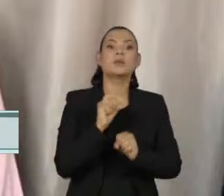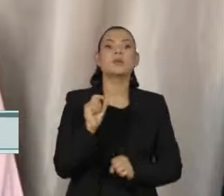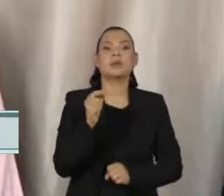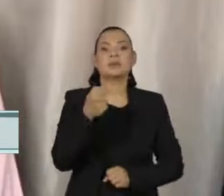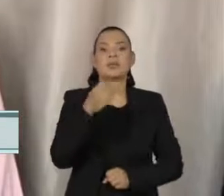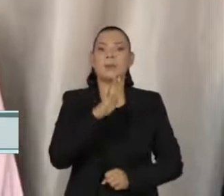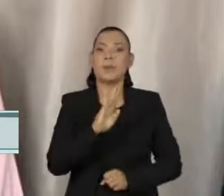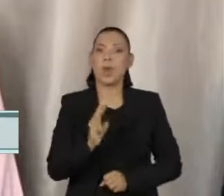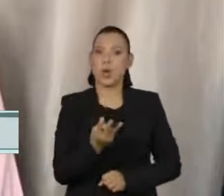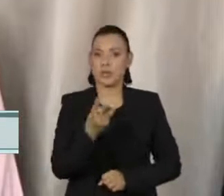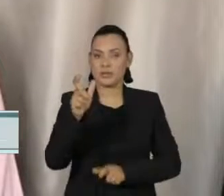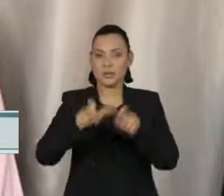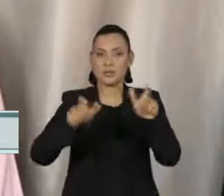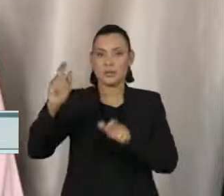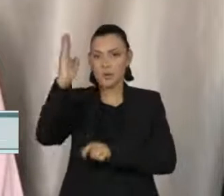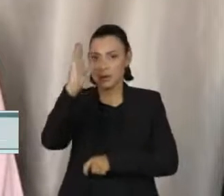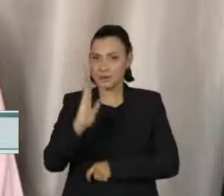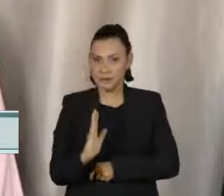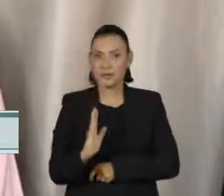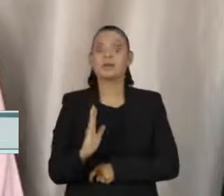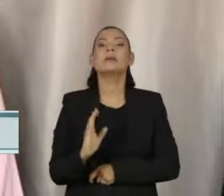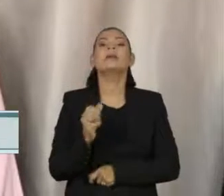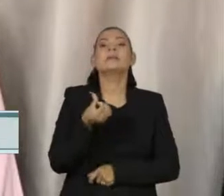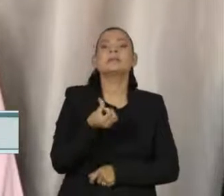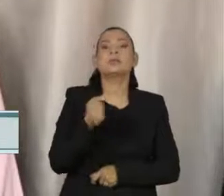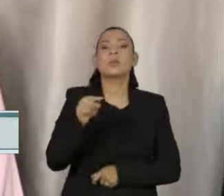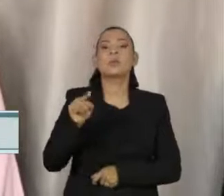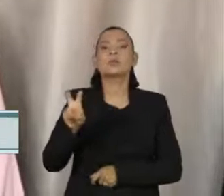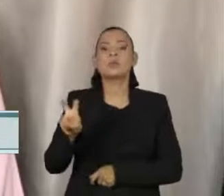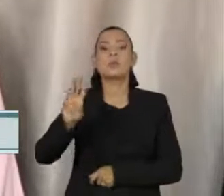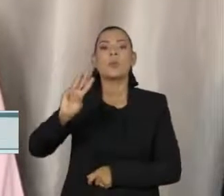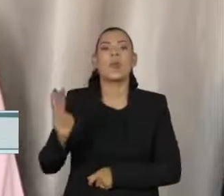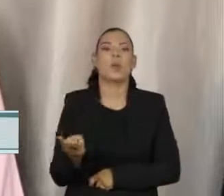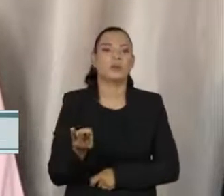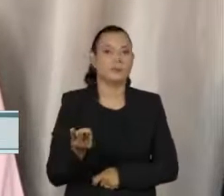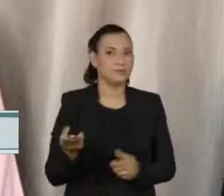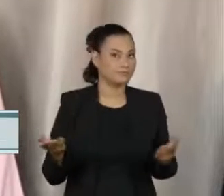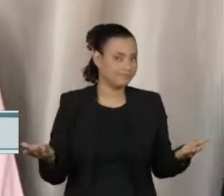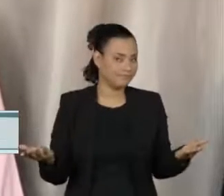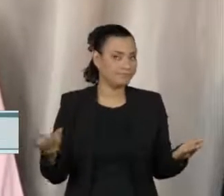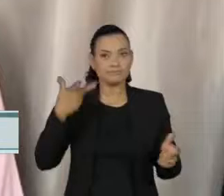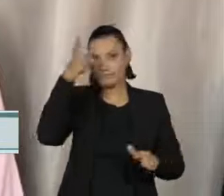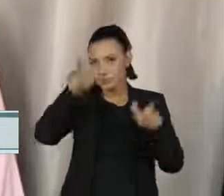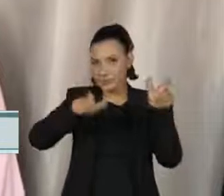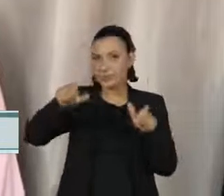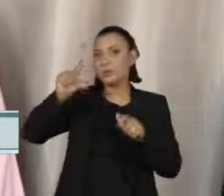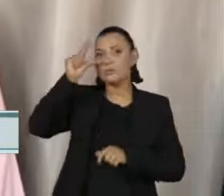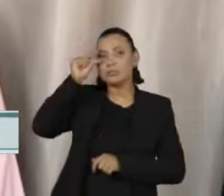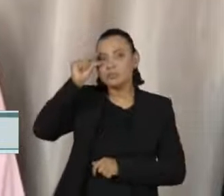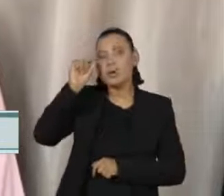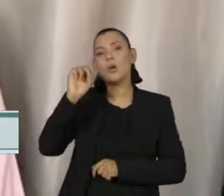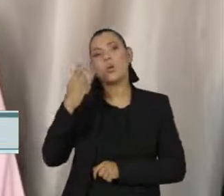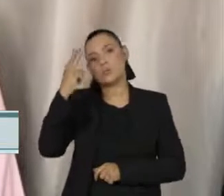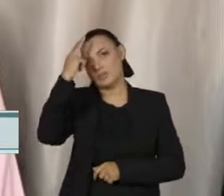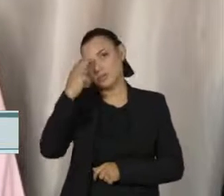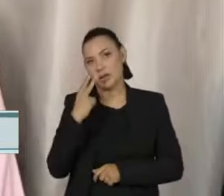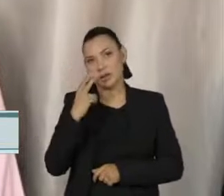brasileiros, cerca de 6,5 milhões de pessoas com baixa visão e